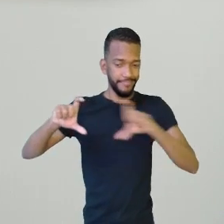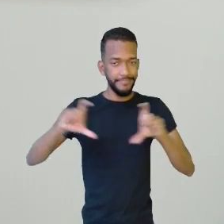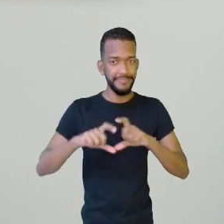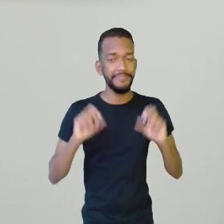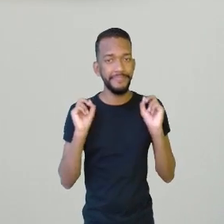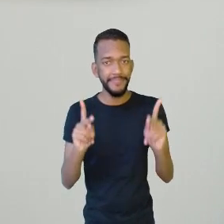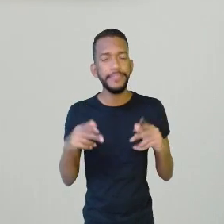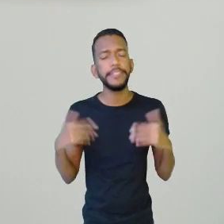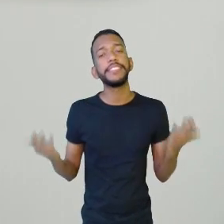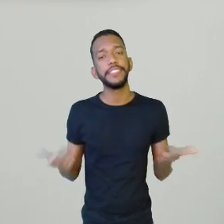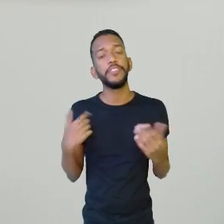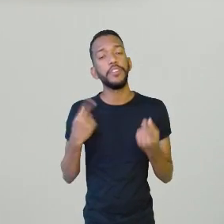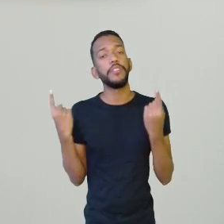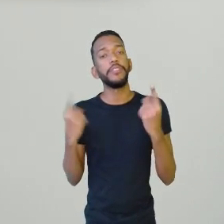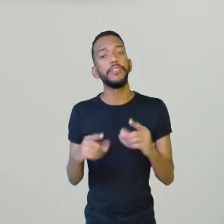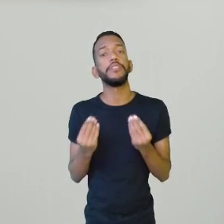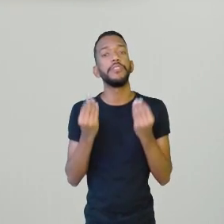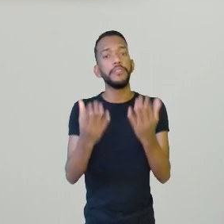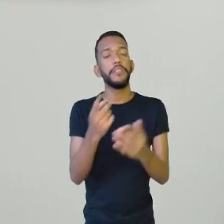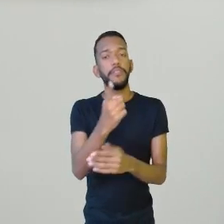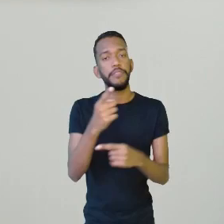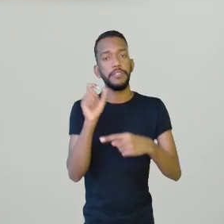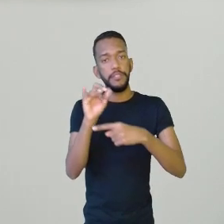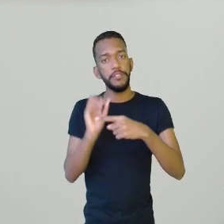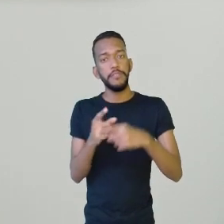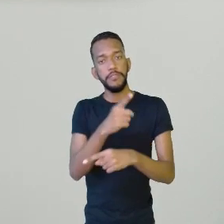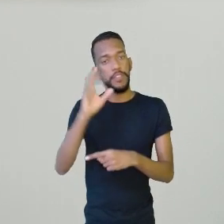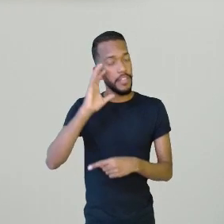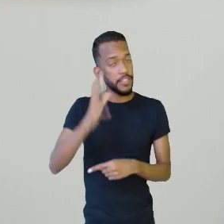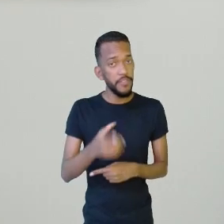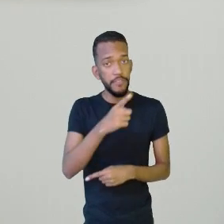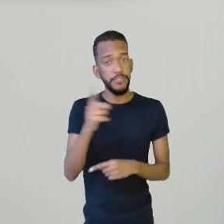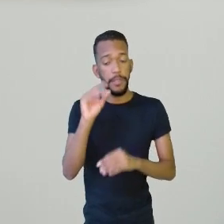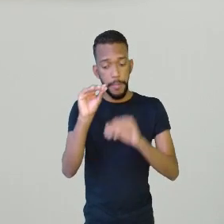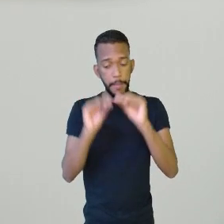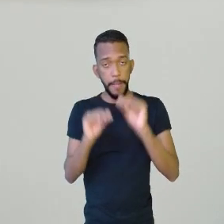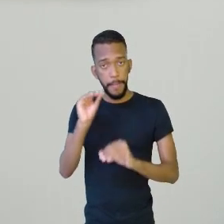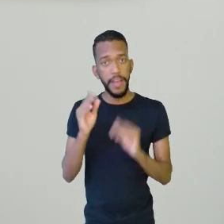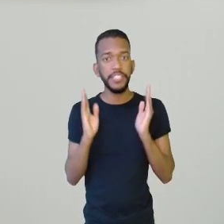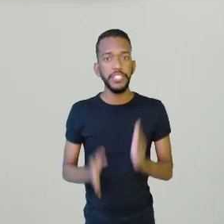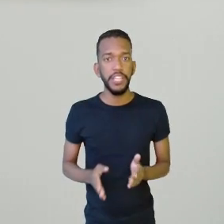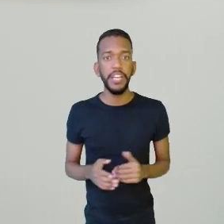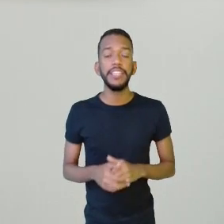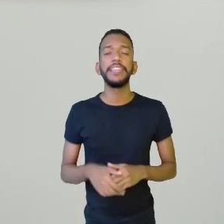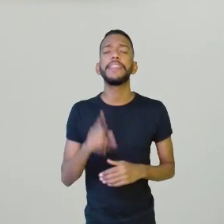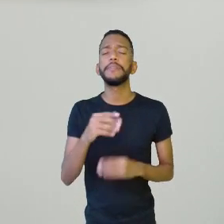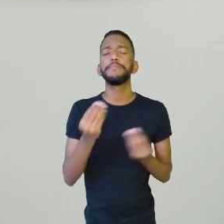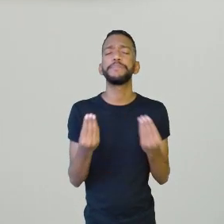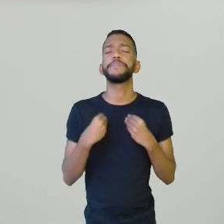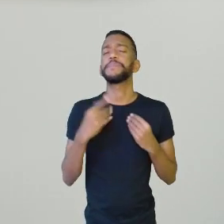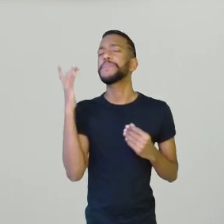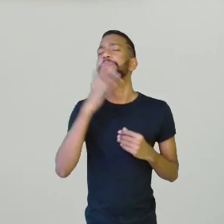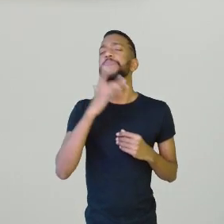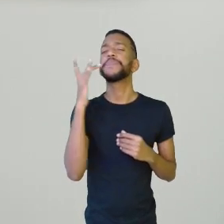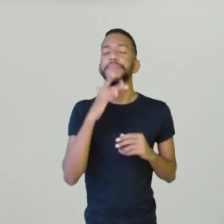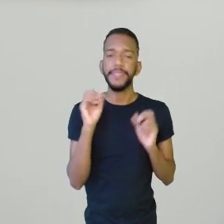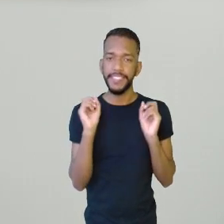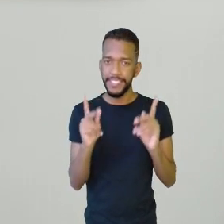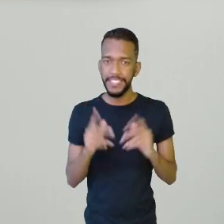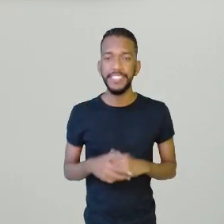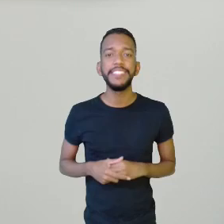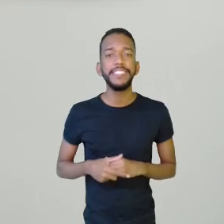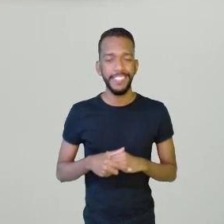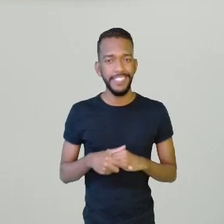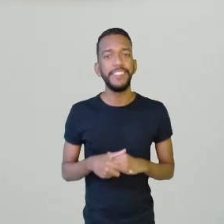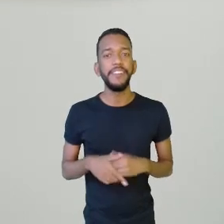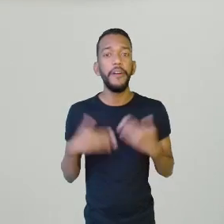bom? Então eu deixo essa fração aí para vocês resolverem, para vocês montarem e se deliciarem, correto?